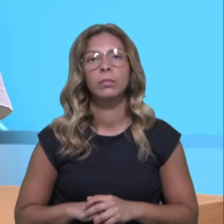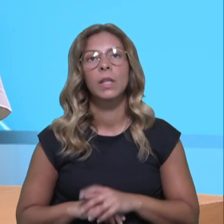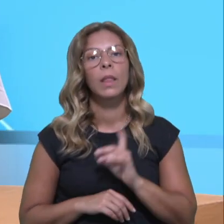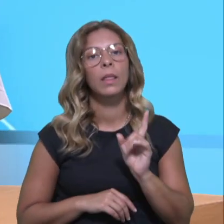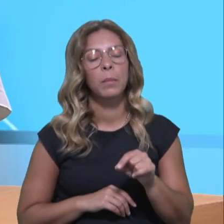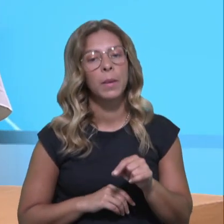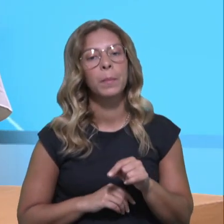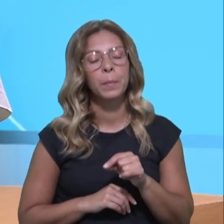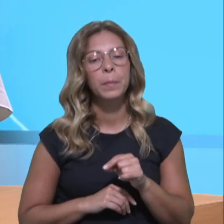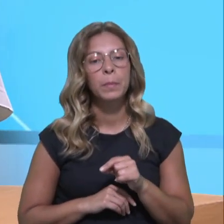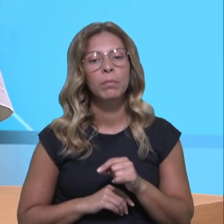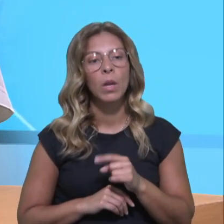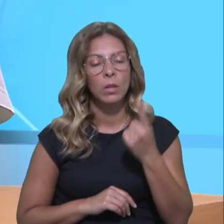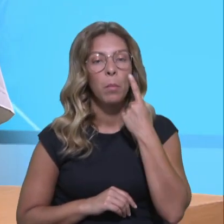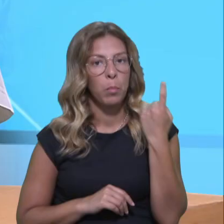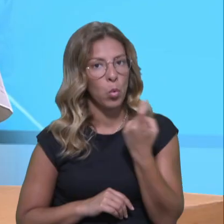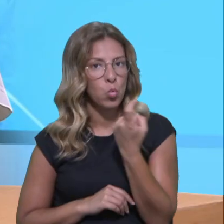E esta procura